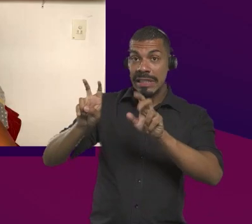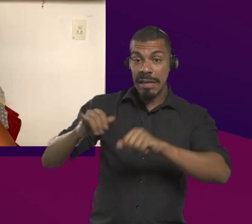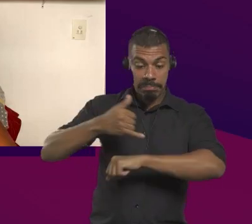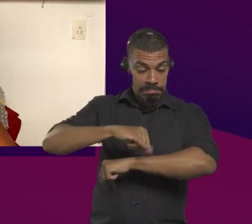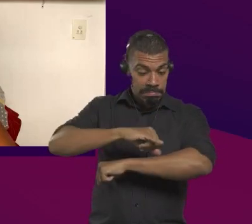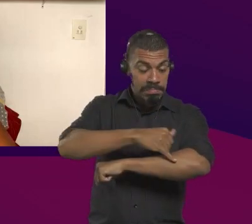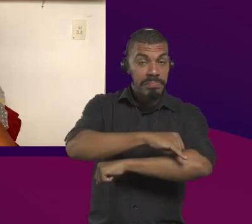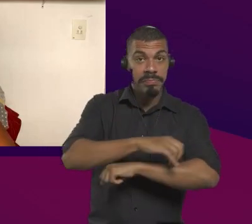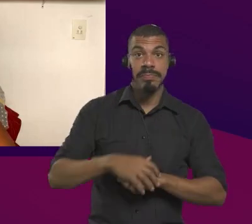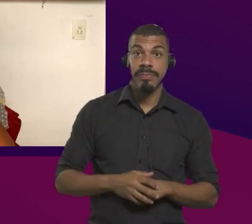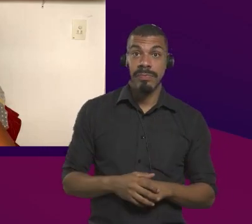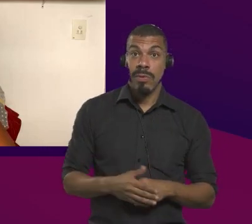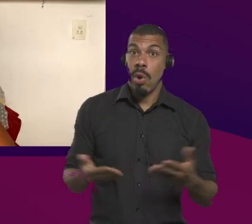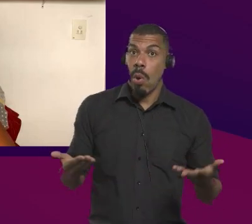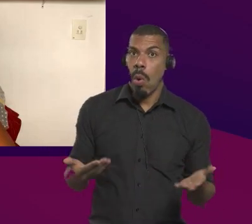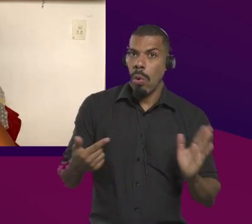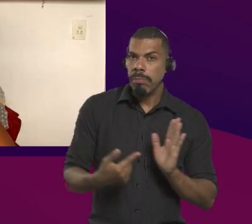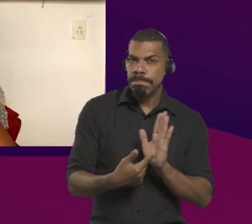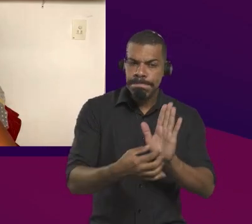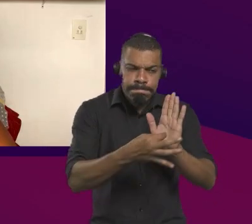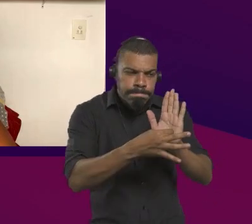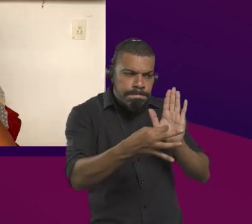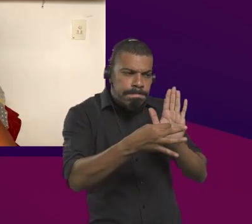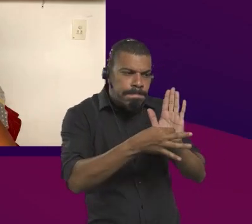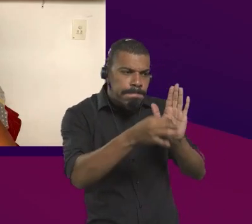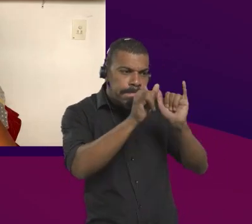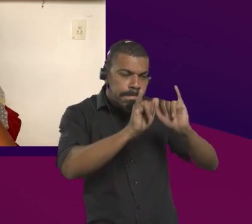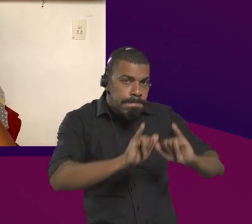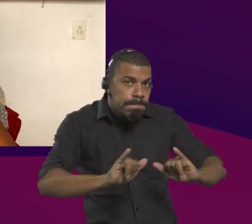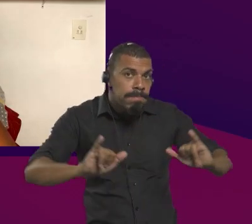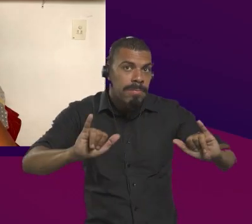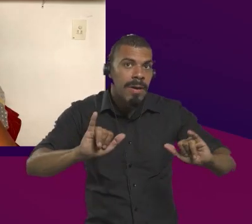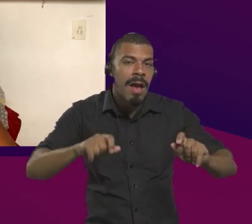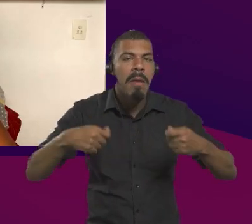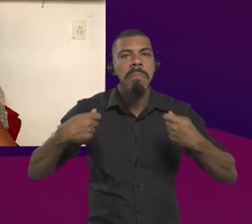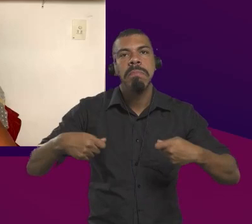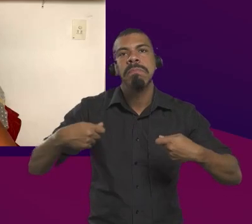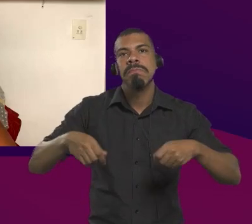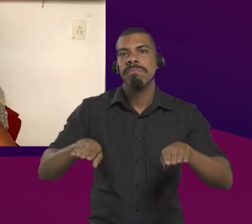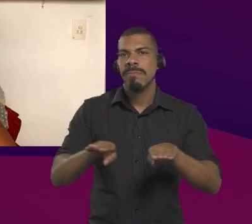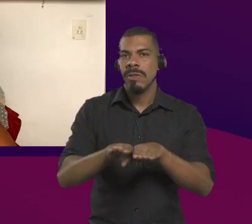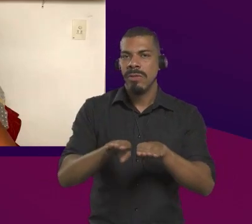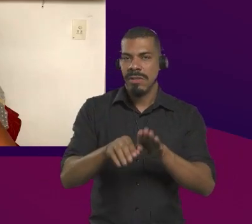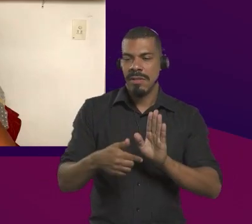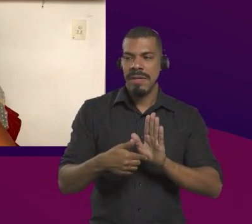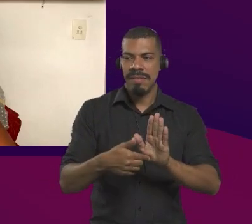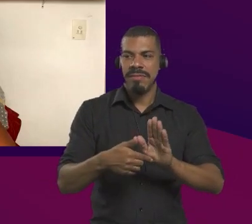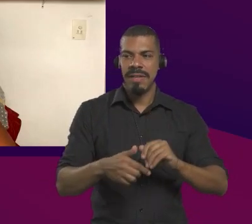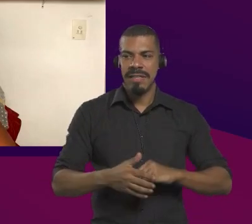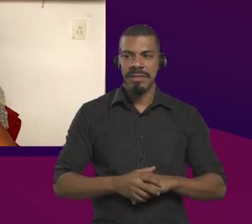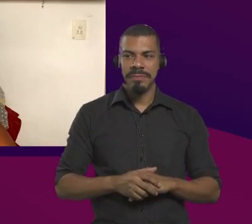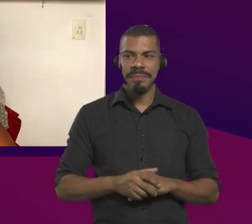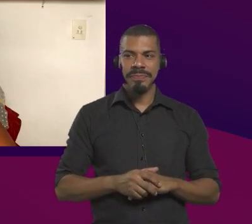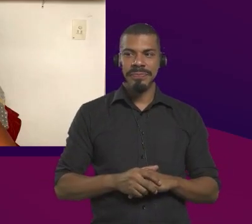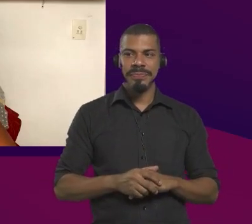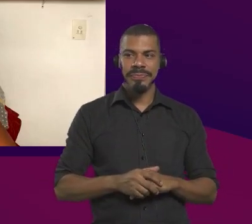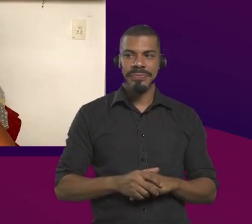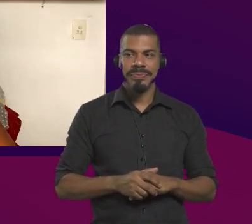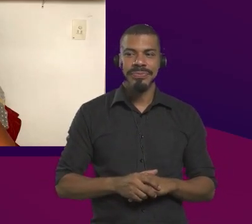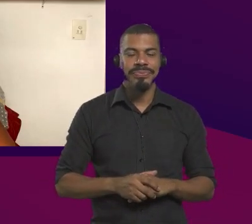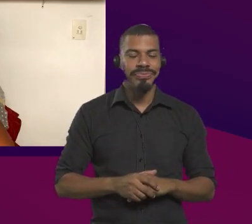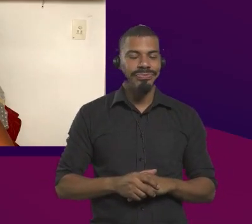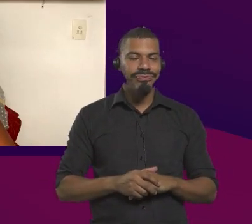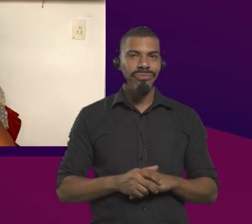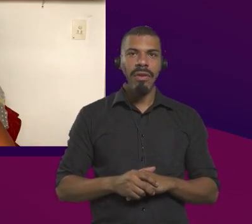Hoje, para mim, o olhar que eu tenho é que a gente precisa da massa falando, então vai banalizar. O assunto